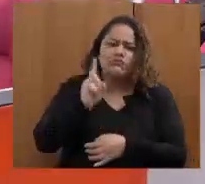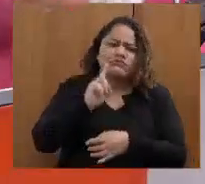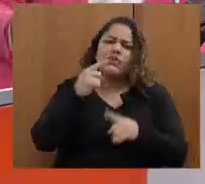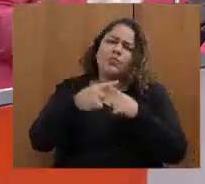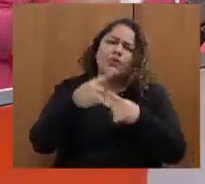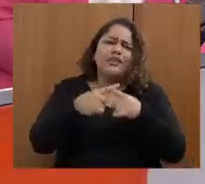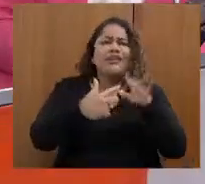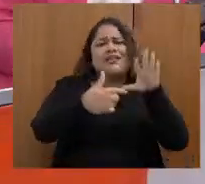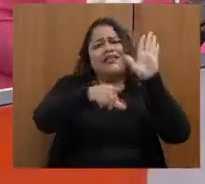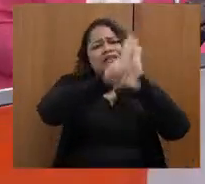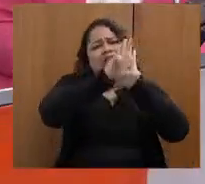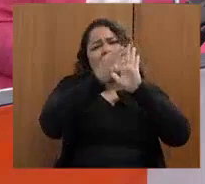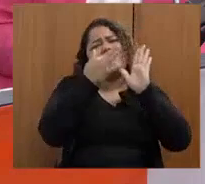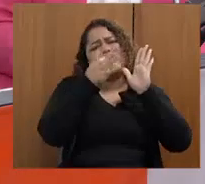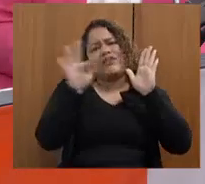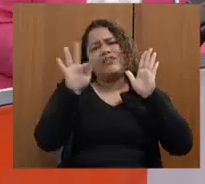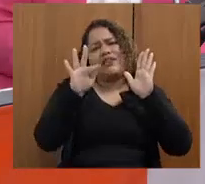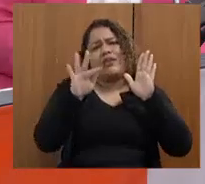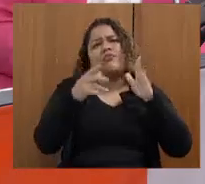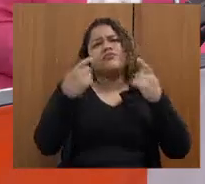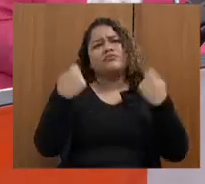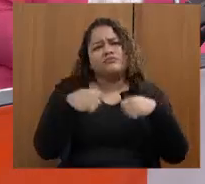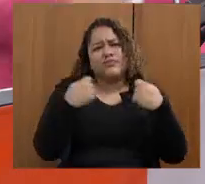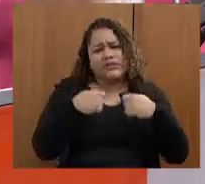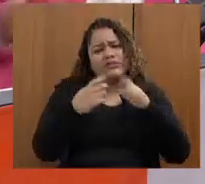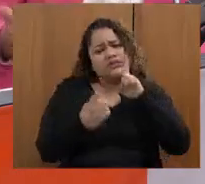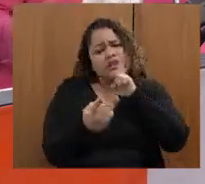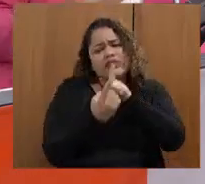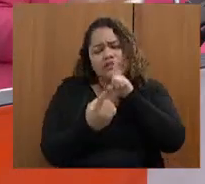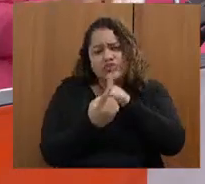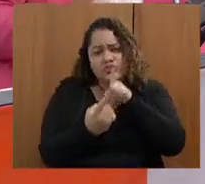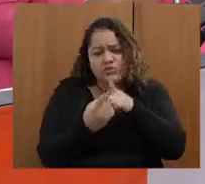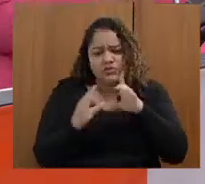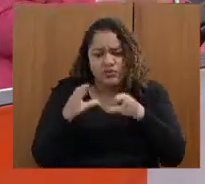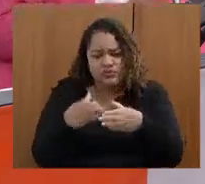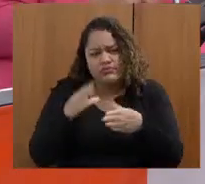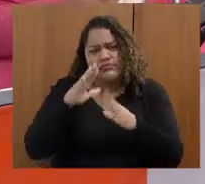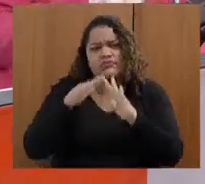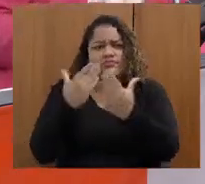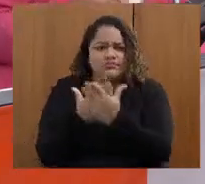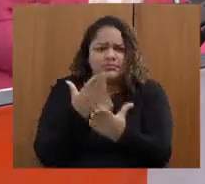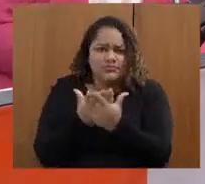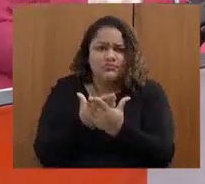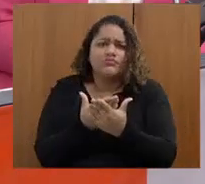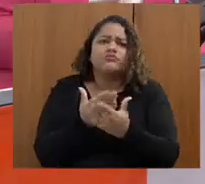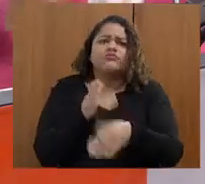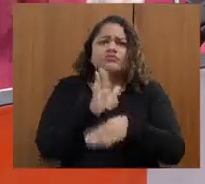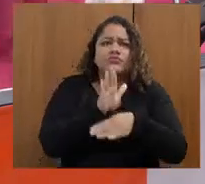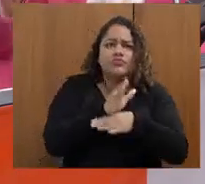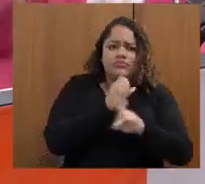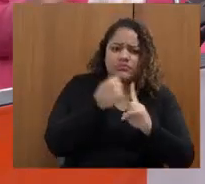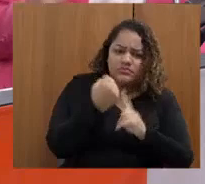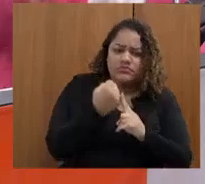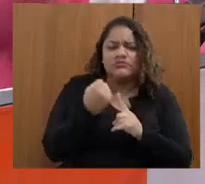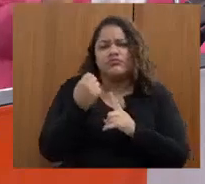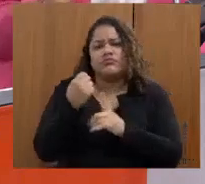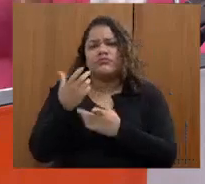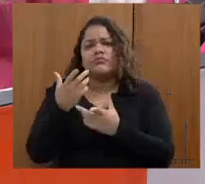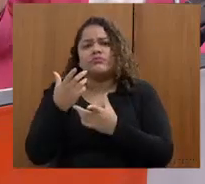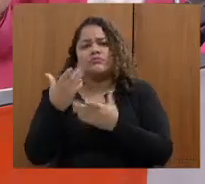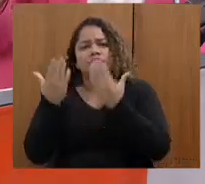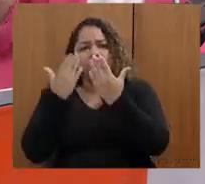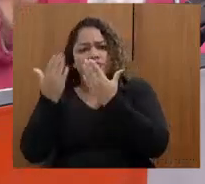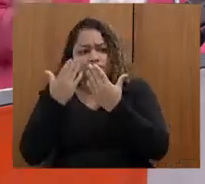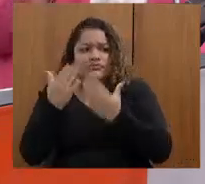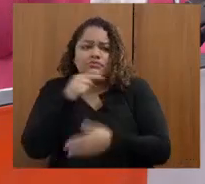que determina que a gente tem que fazer o atendimento nas escolas de forma coletiva por psicólogos e assistentes sociais então não há previsão